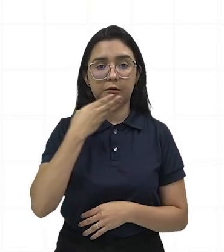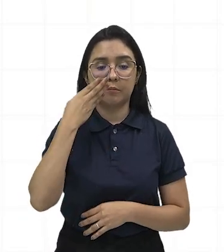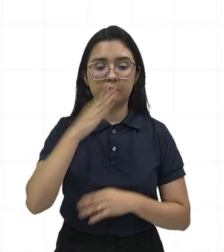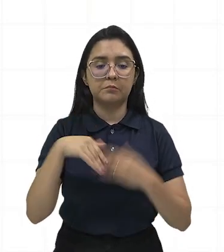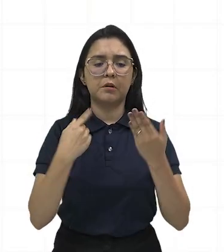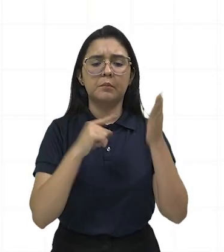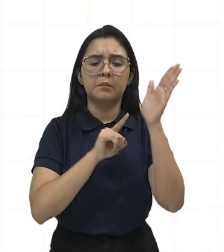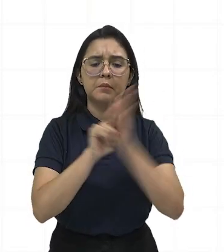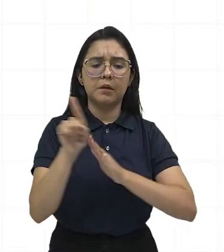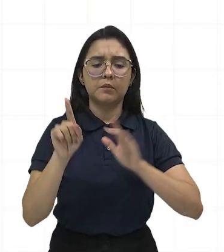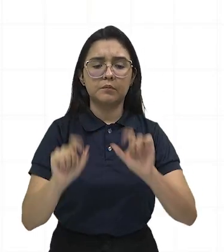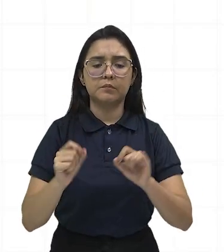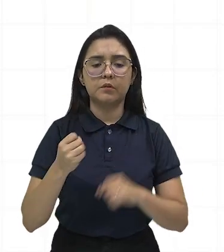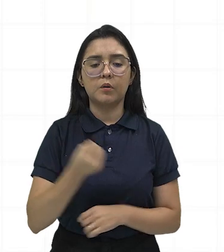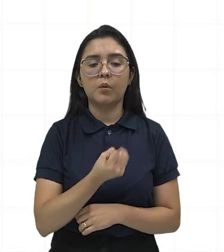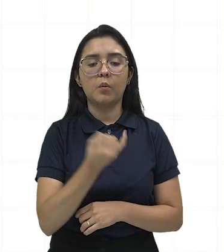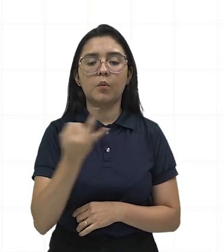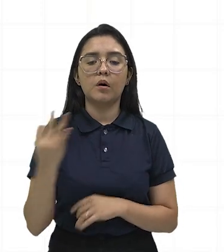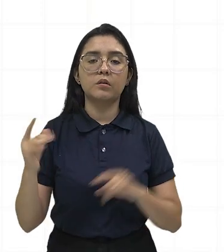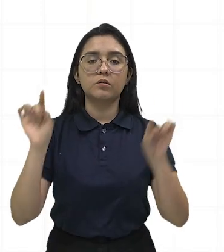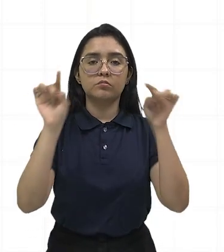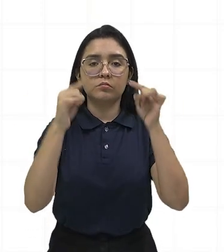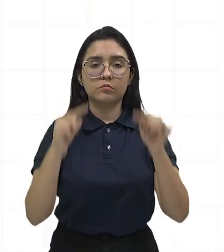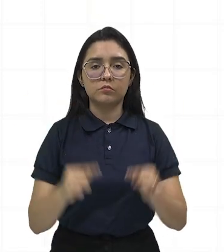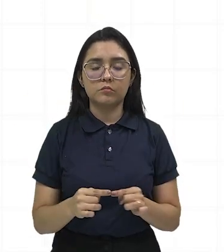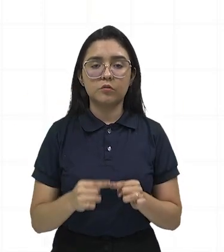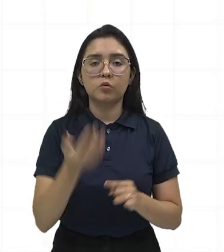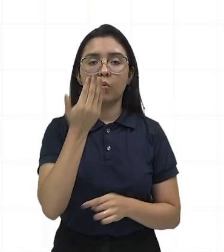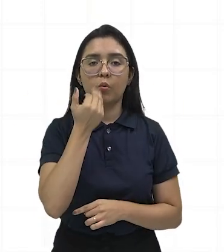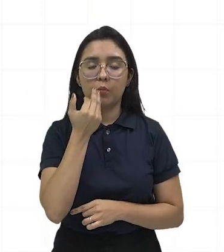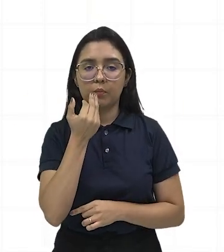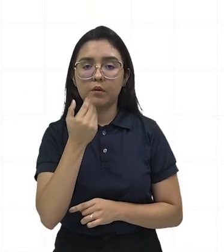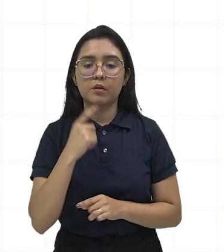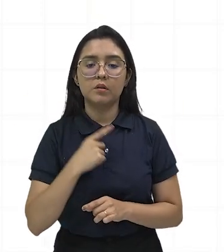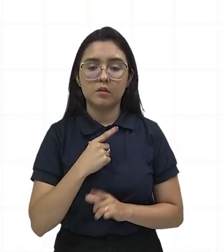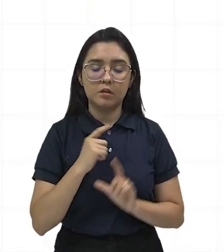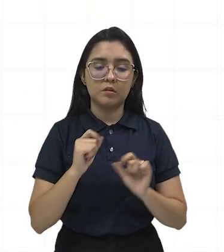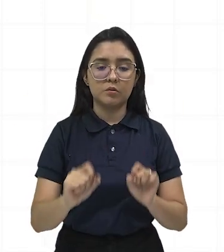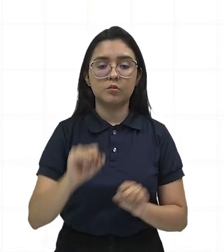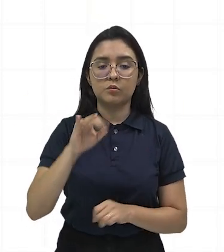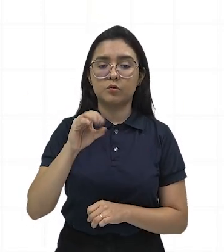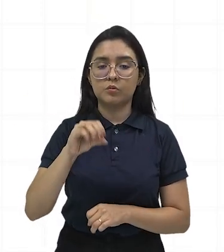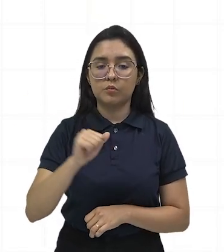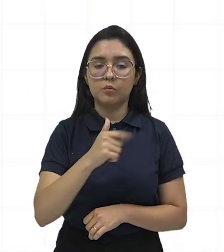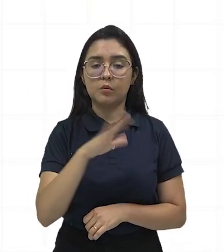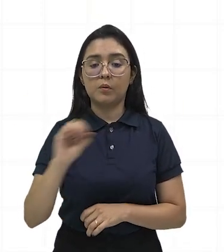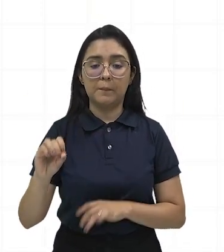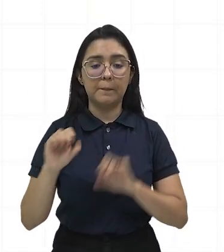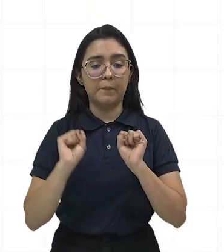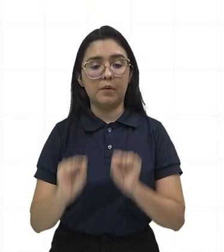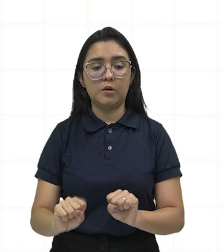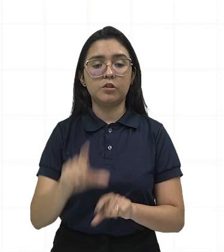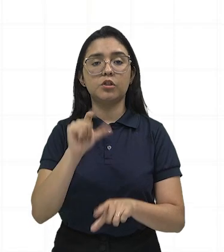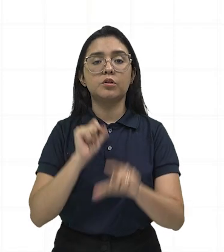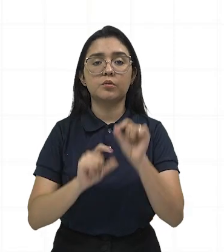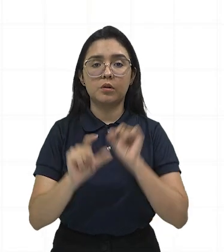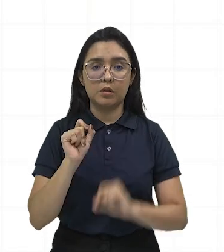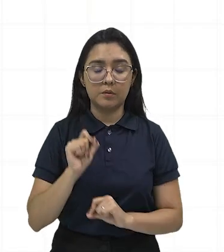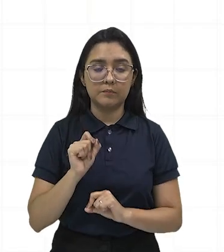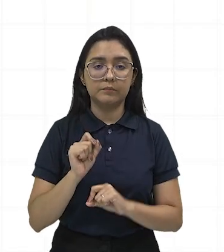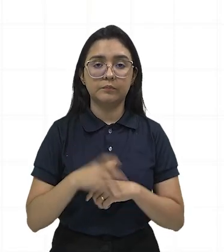é a pergunta? Quantas combinações de refeições diferentes João